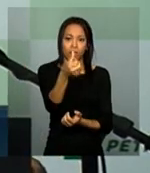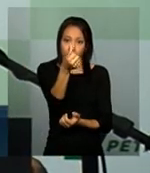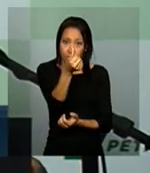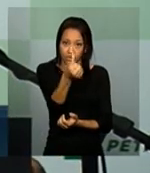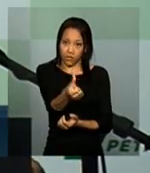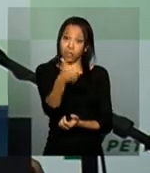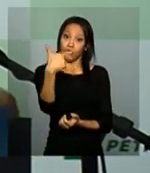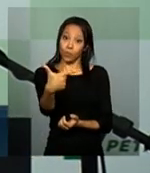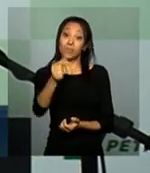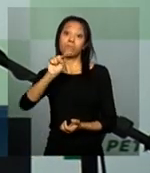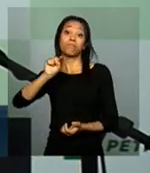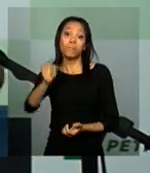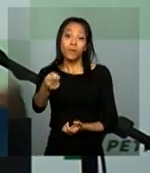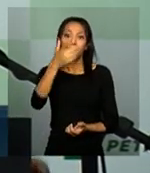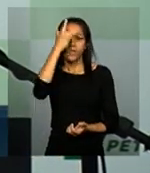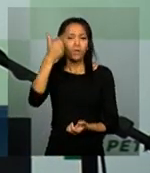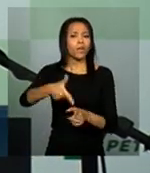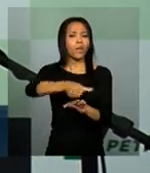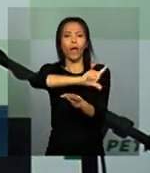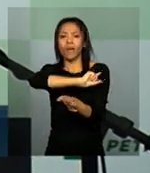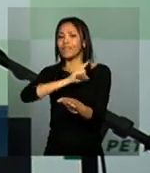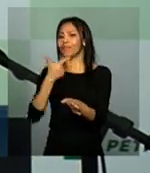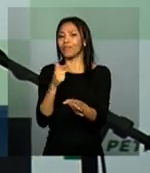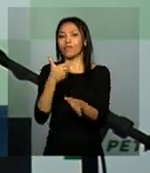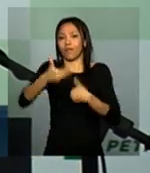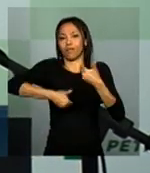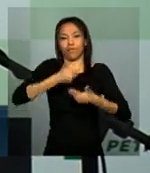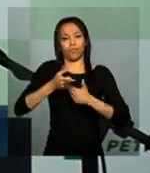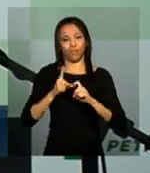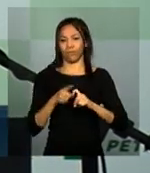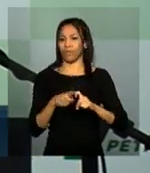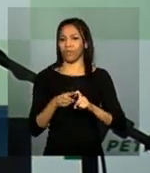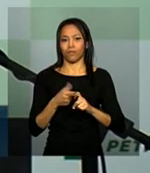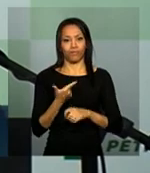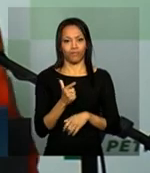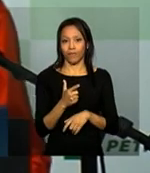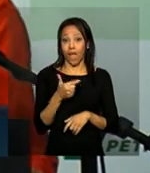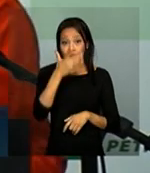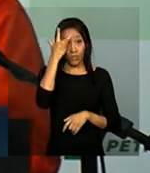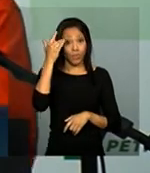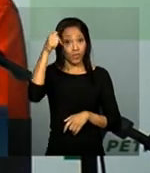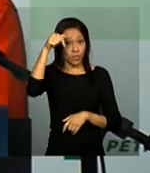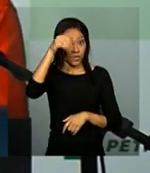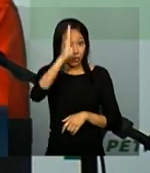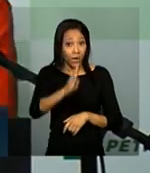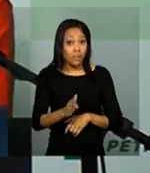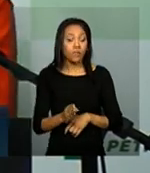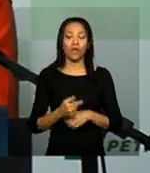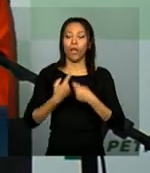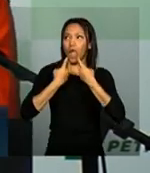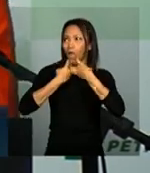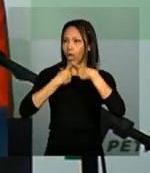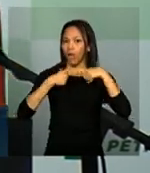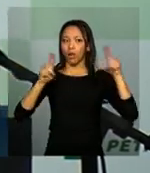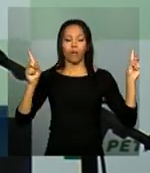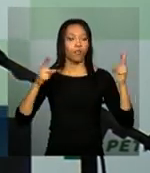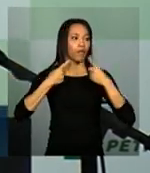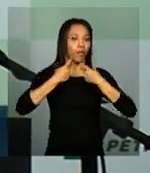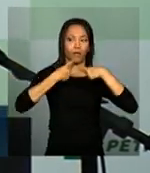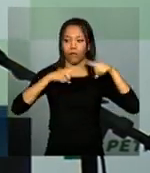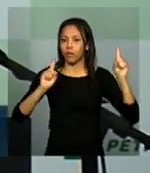1.862.000 pessoas que não tinham atendimento médico. As pessoas no Brasil queixam muito que o